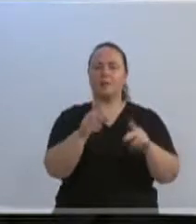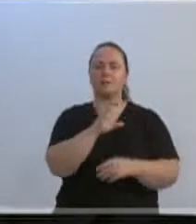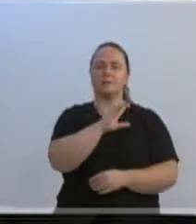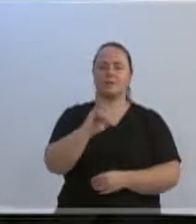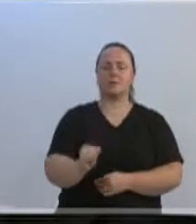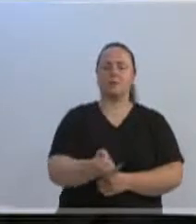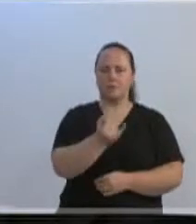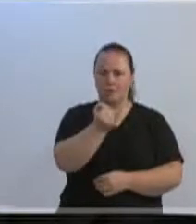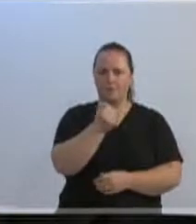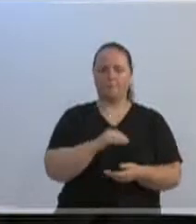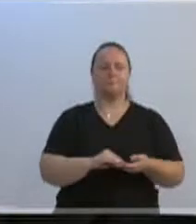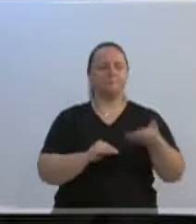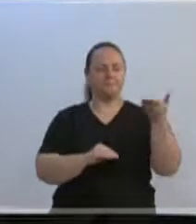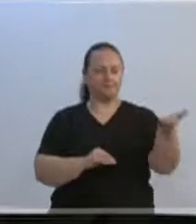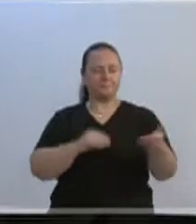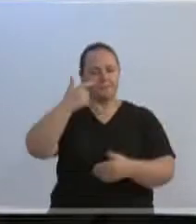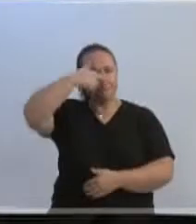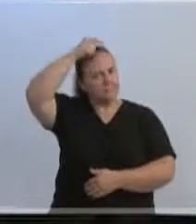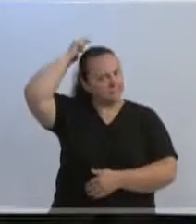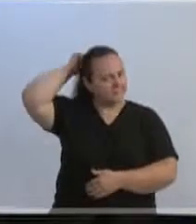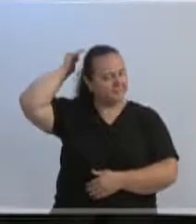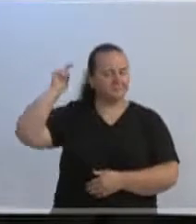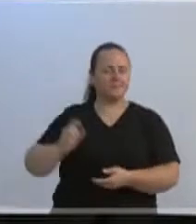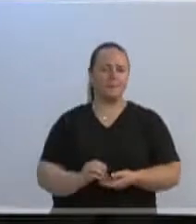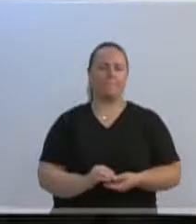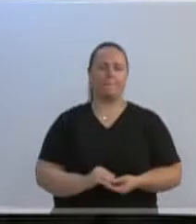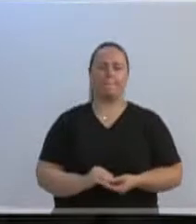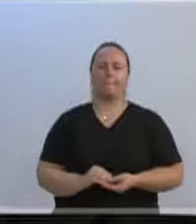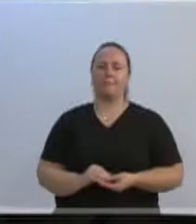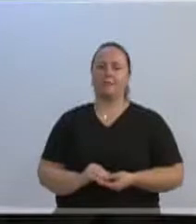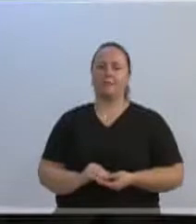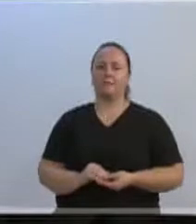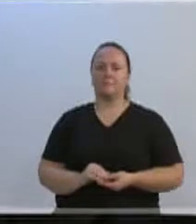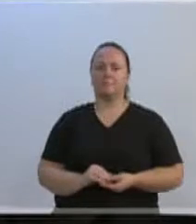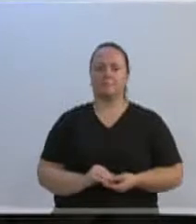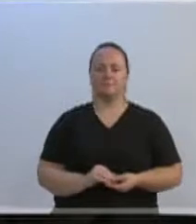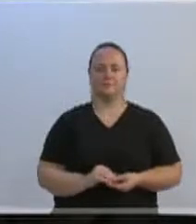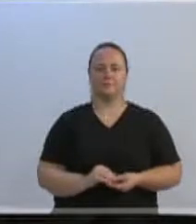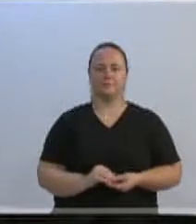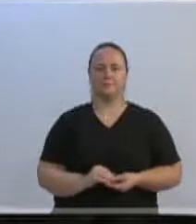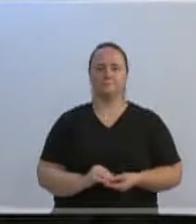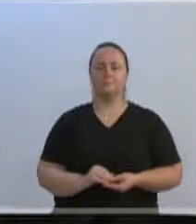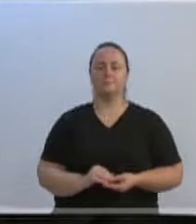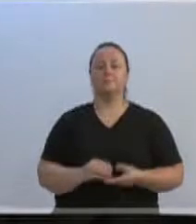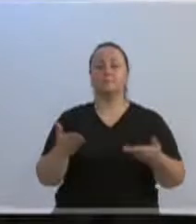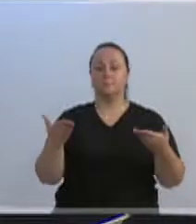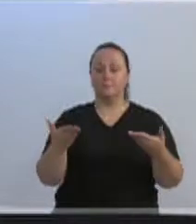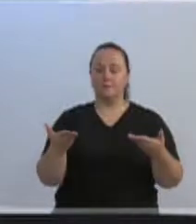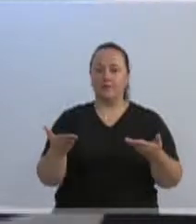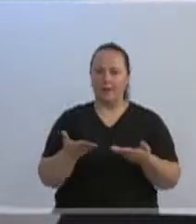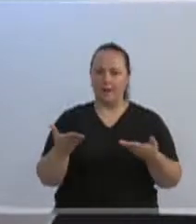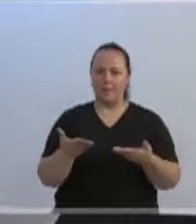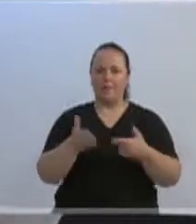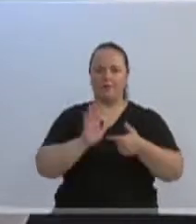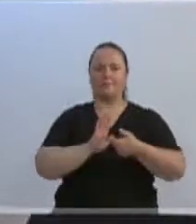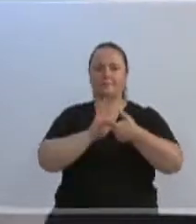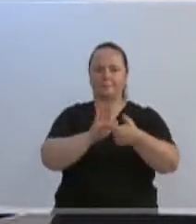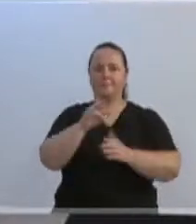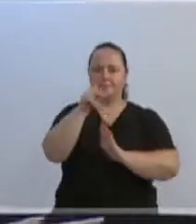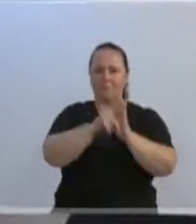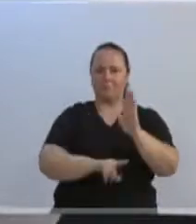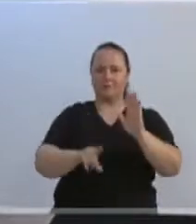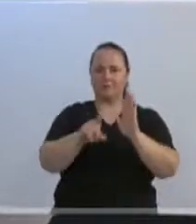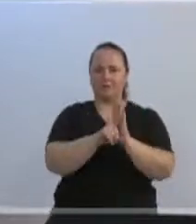vereador adriano pereira pela ordem na hora presente quero apresentar dois projetos de lei importantes